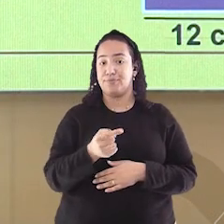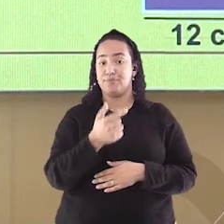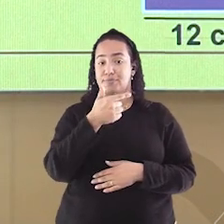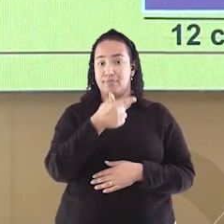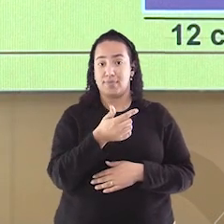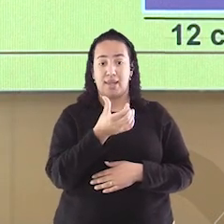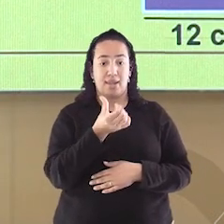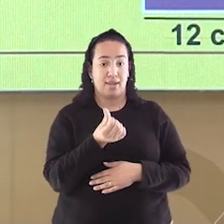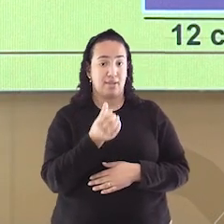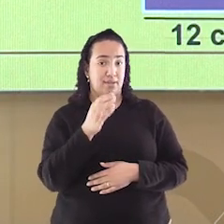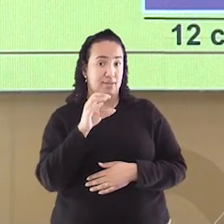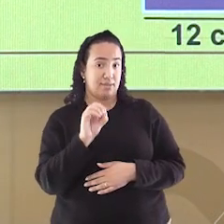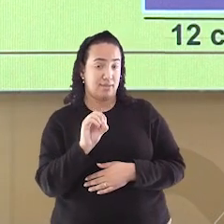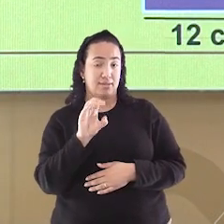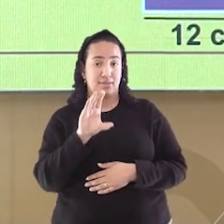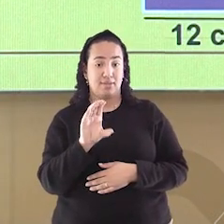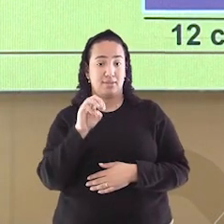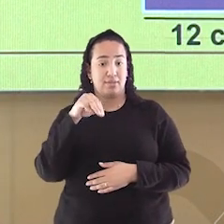5.760